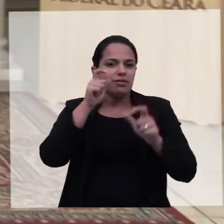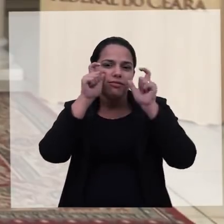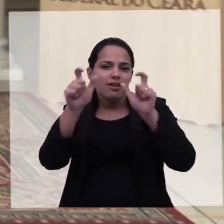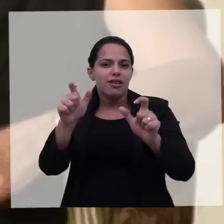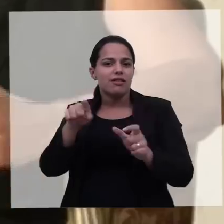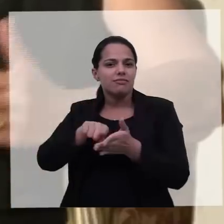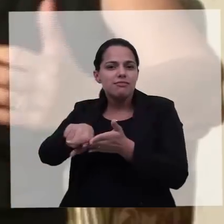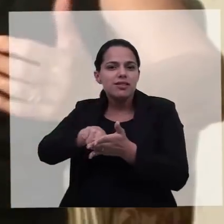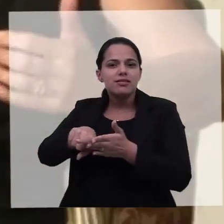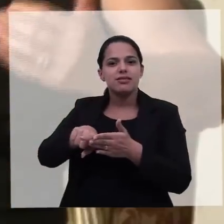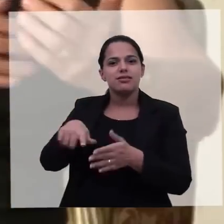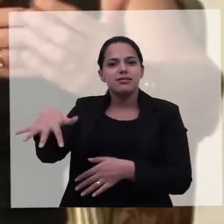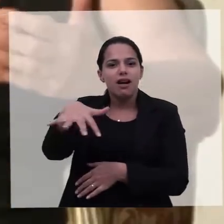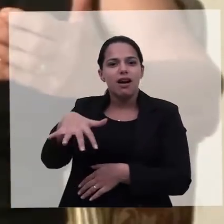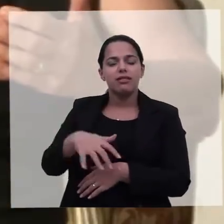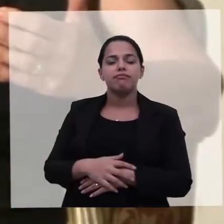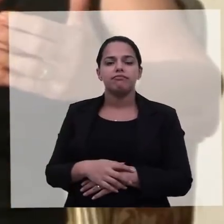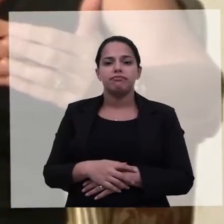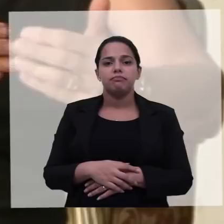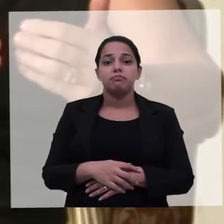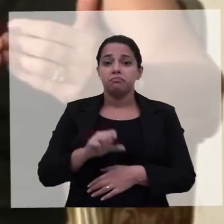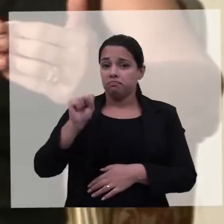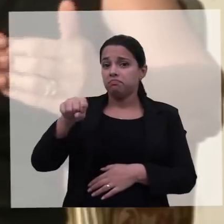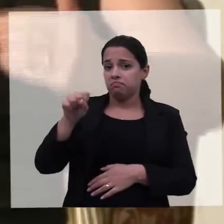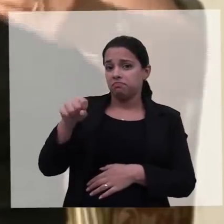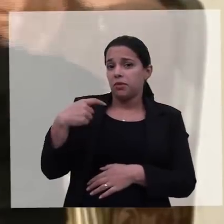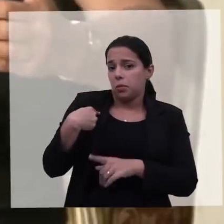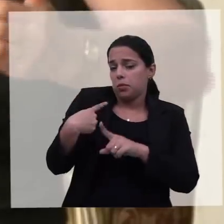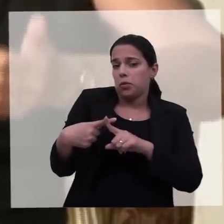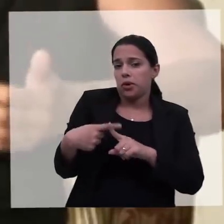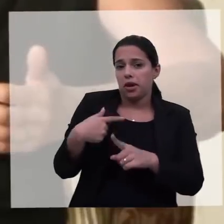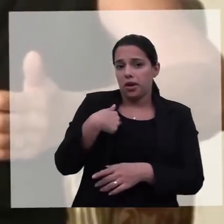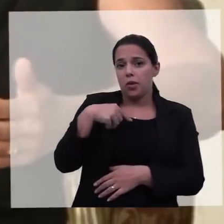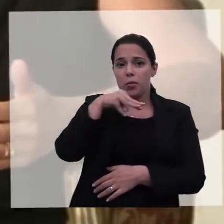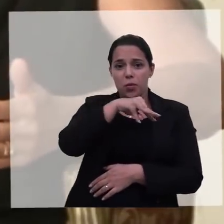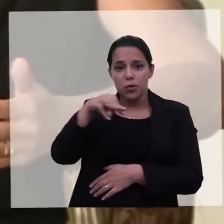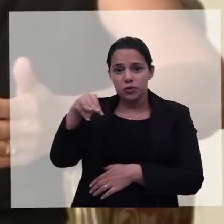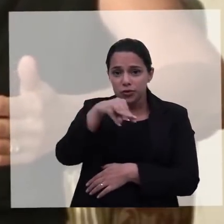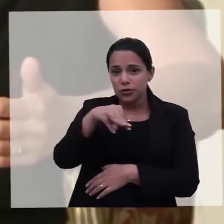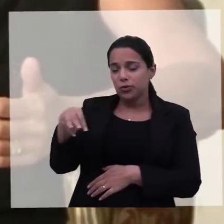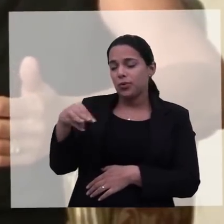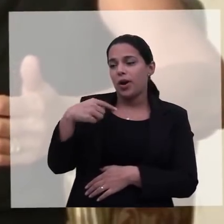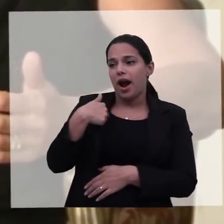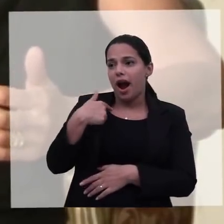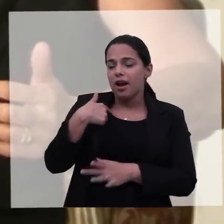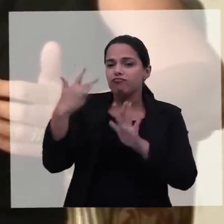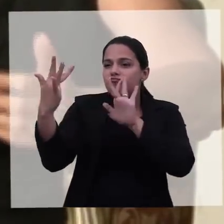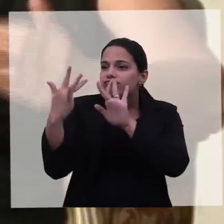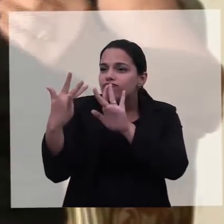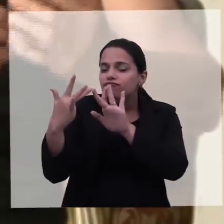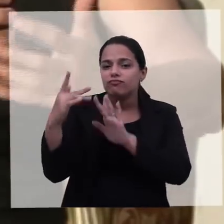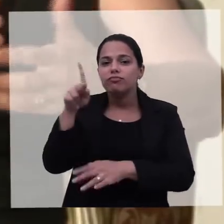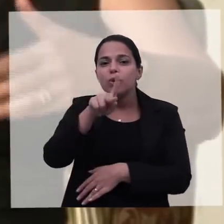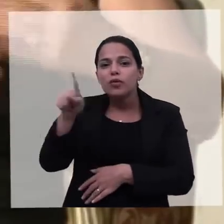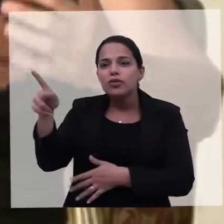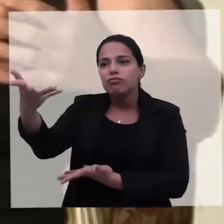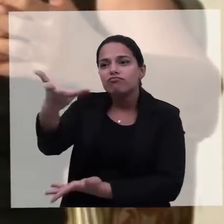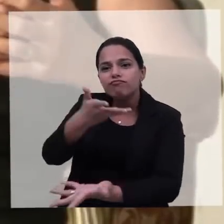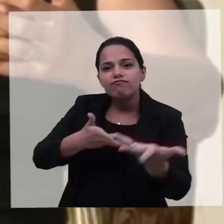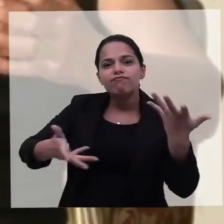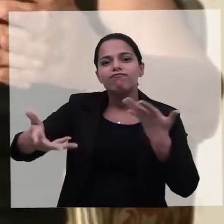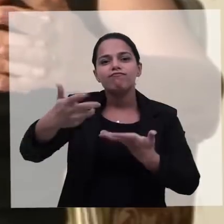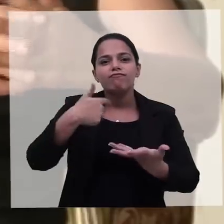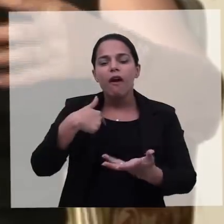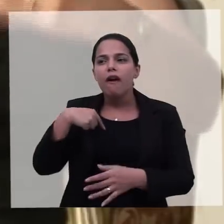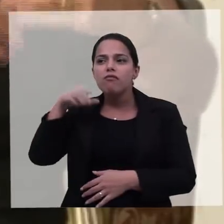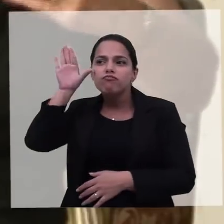pesquisa? Sim, porque você, enquanto monitor, você se aproxima mais dos professores, né? E nessa convivência